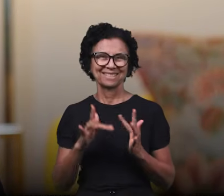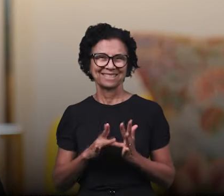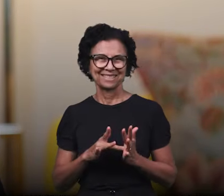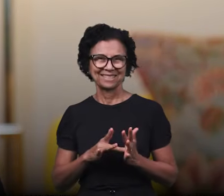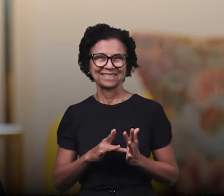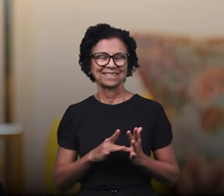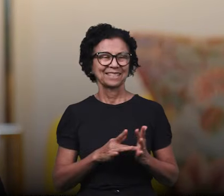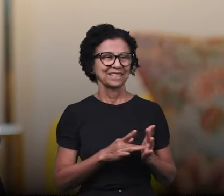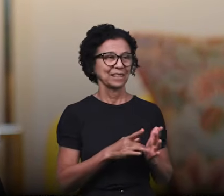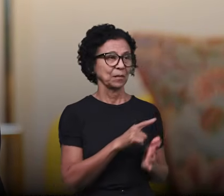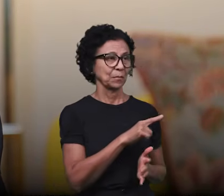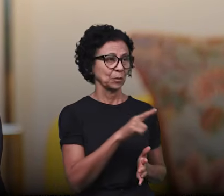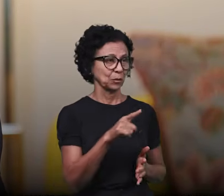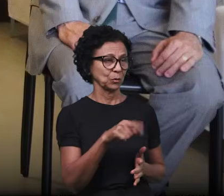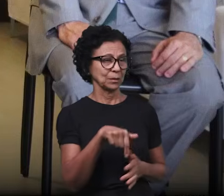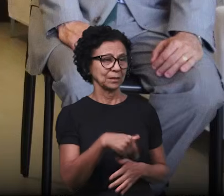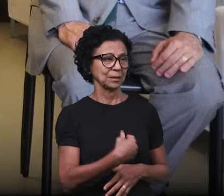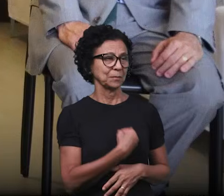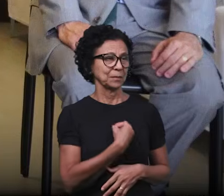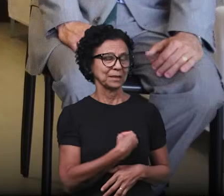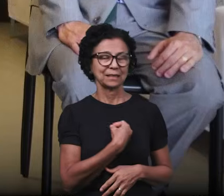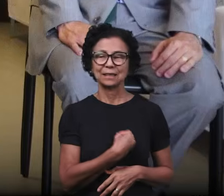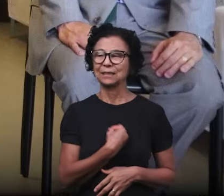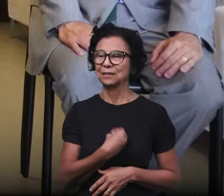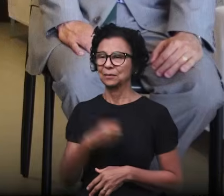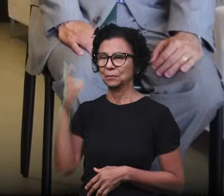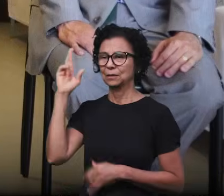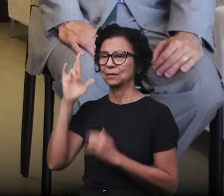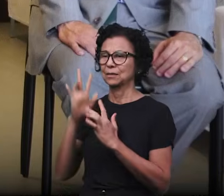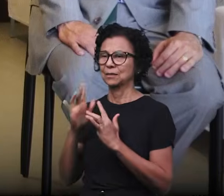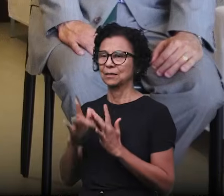você. Despedimos com a paz do Senhor, os pastores aqui